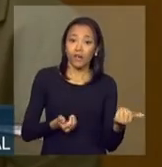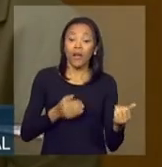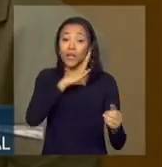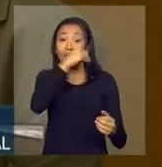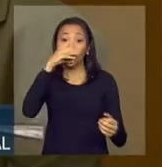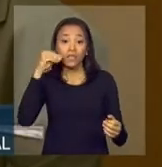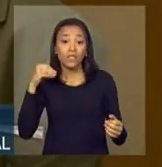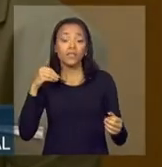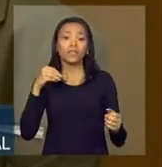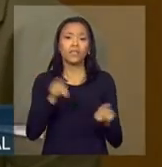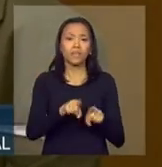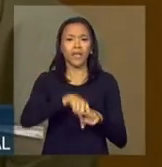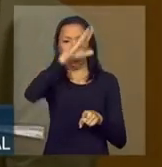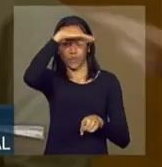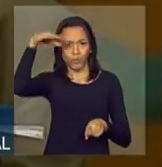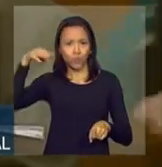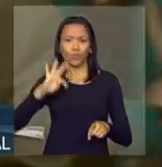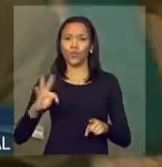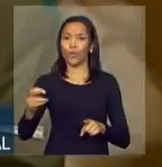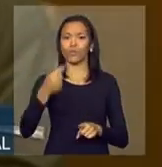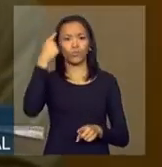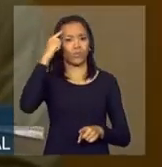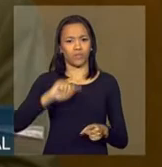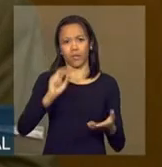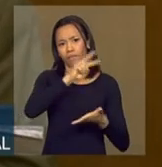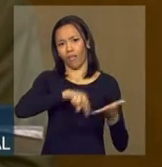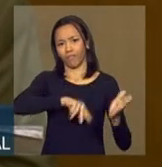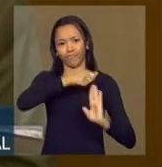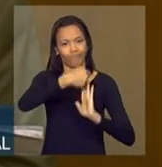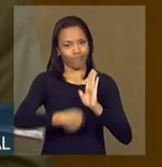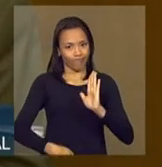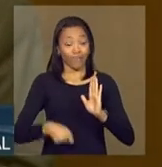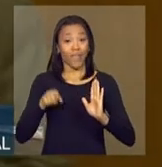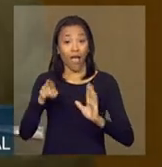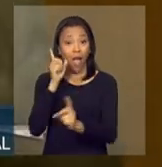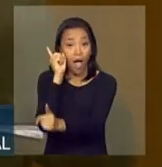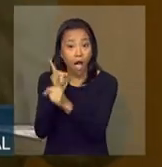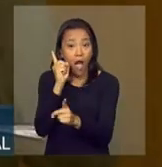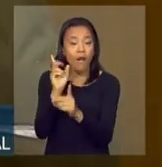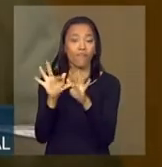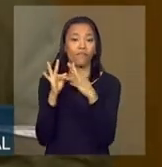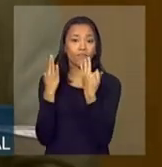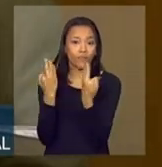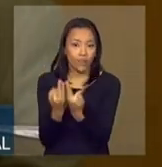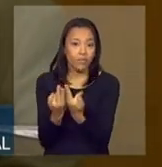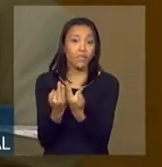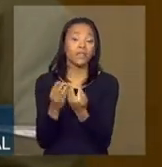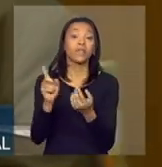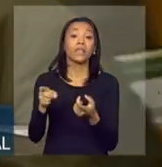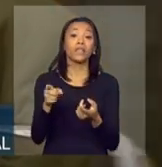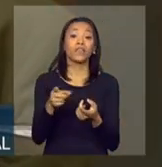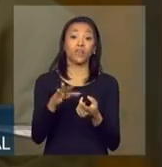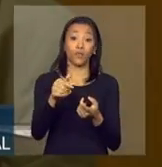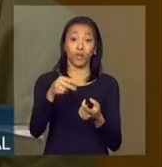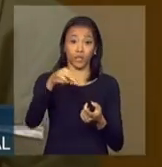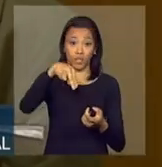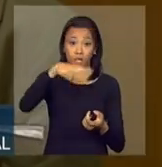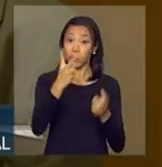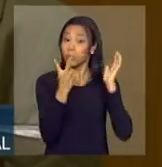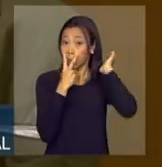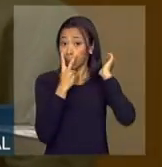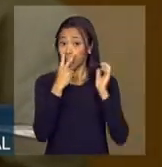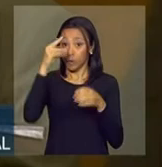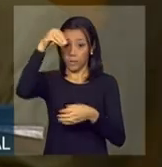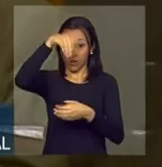todos analfabetos, e família que foi identificada no município ao norte do Espírito Santo, município de